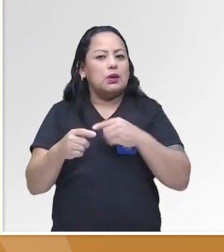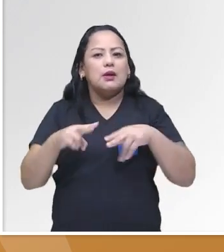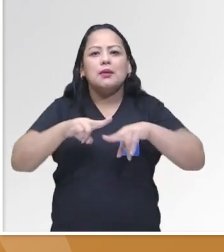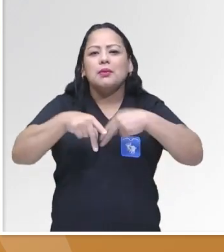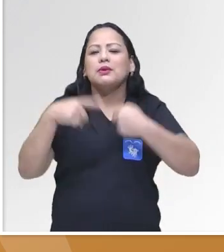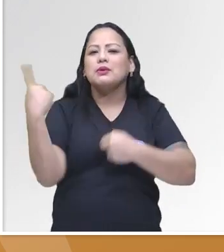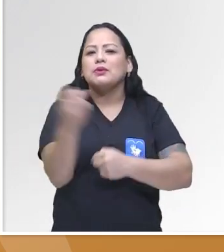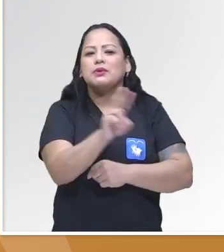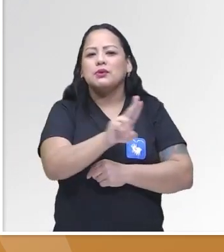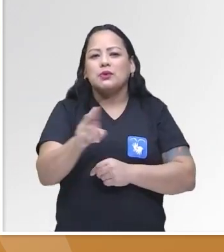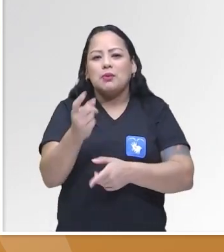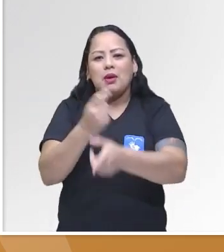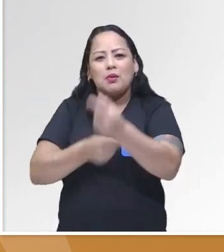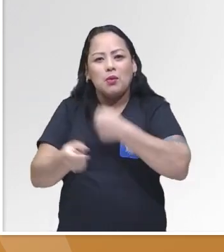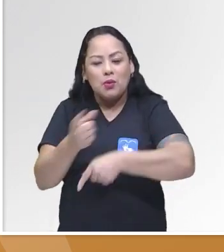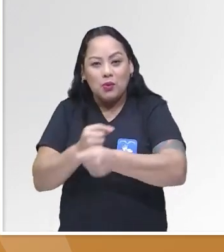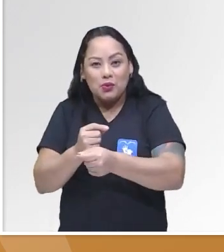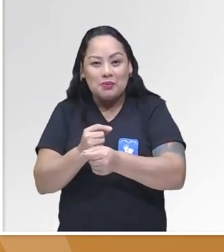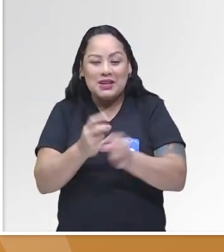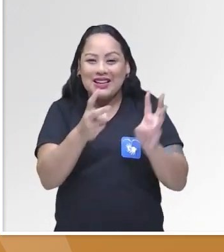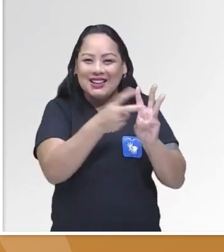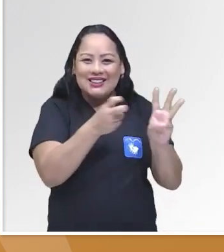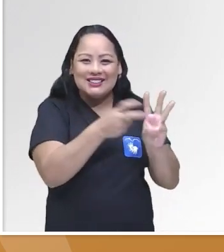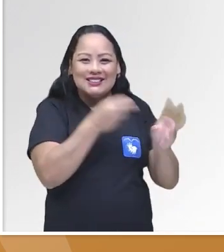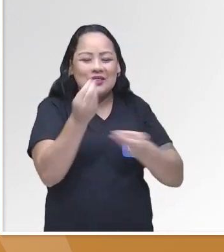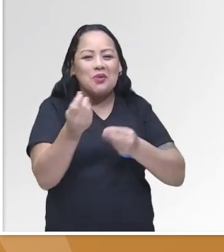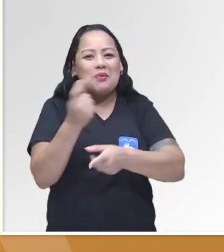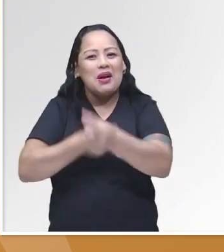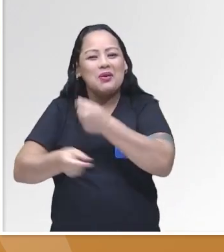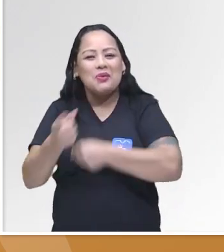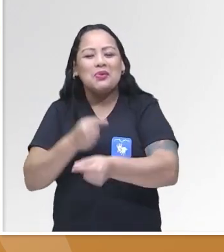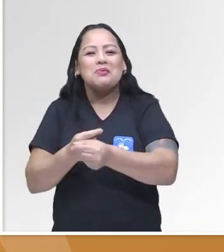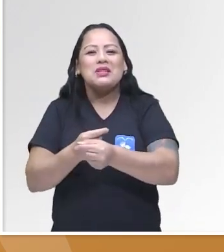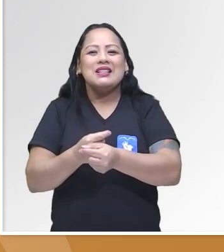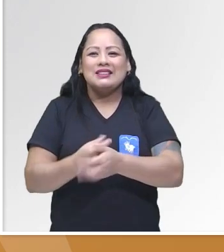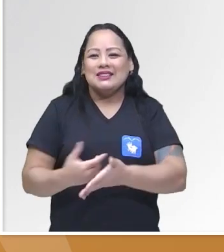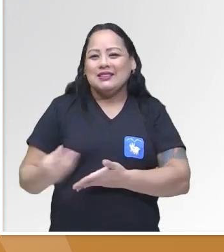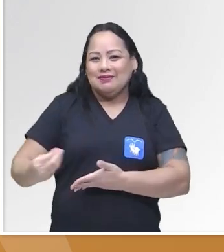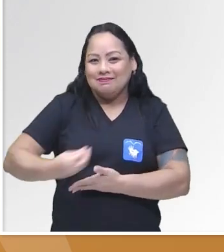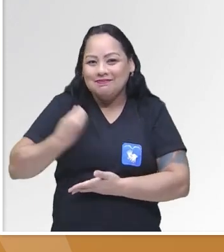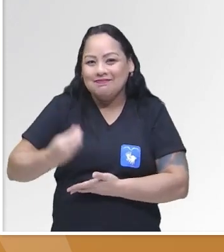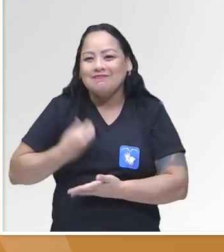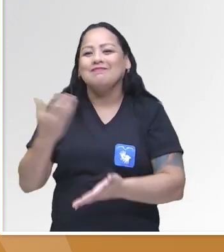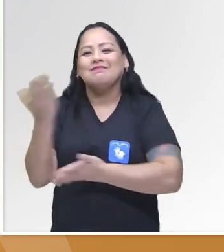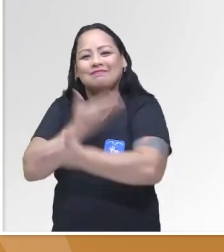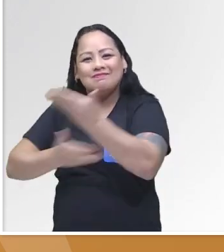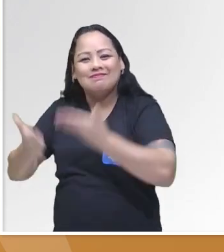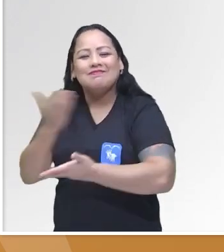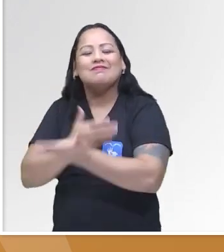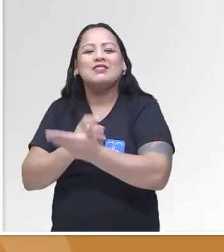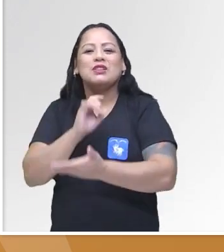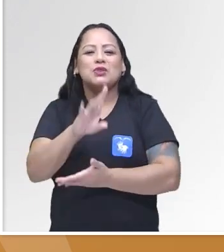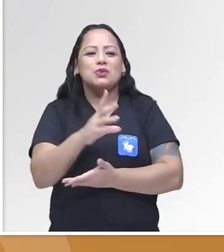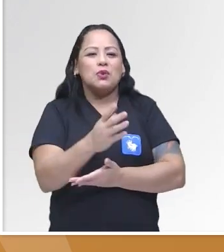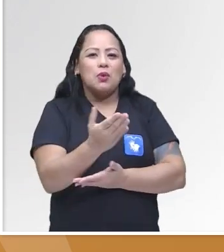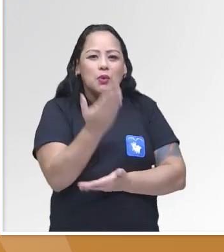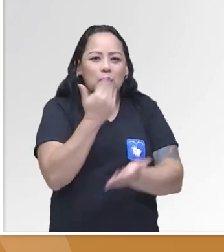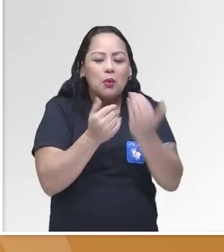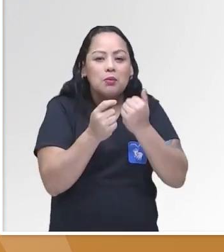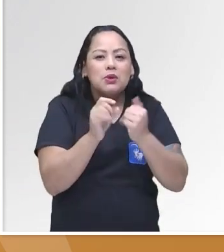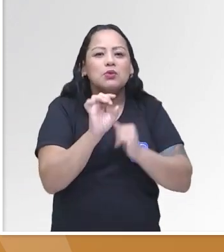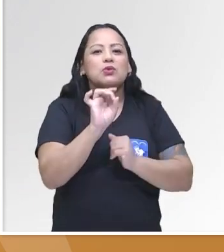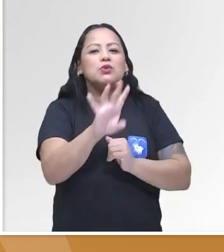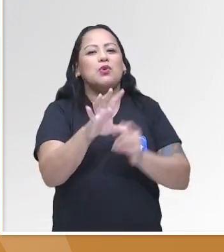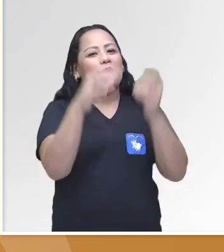que nós chamamos a economia indígena de economia de subsistência. Ele apenas usufruía aquilo que era